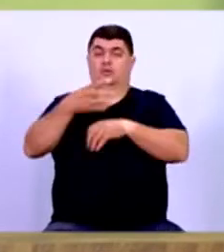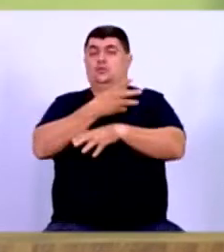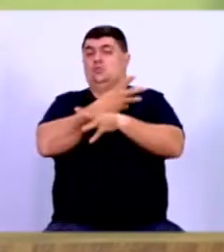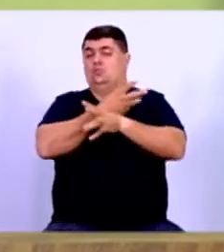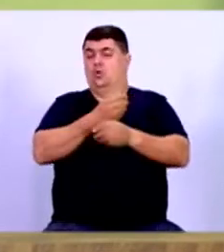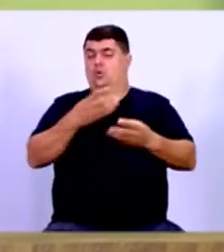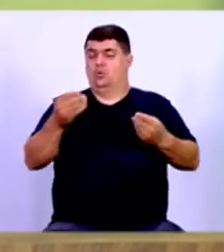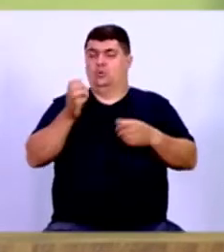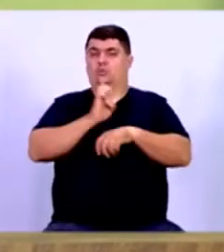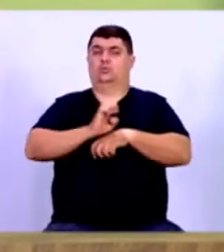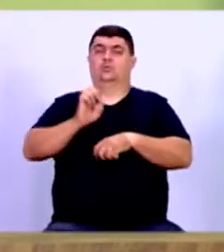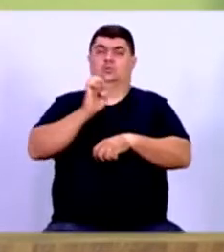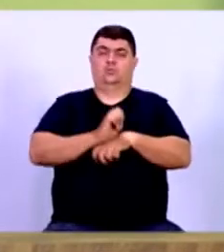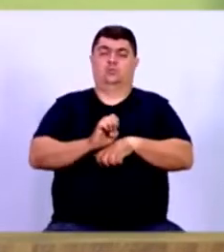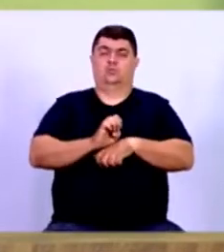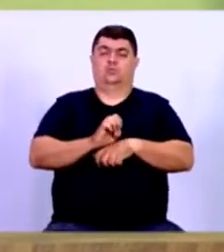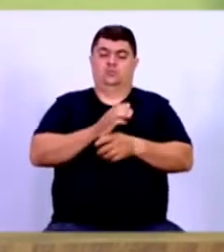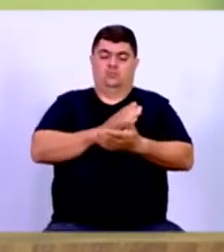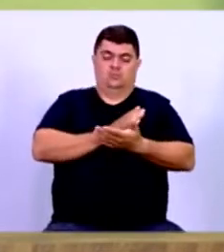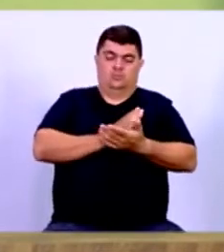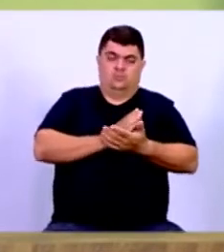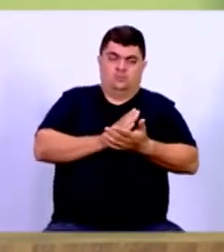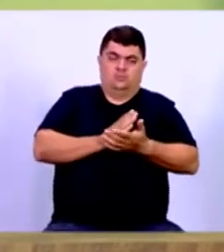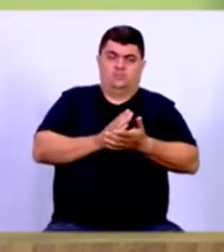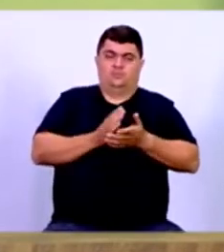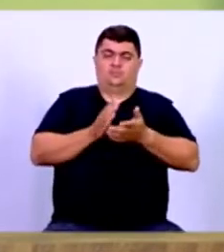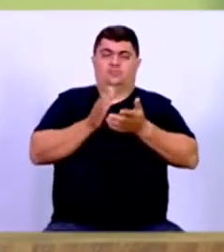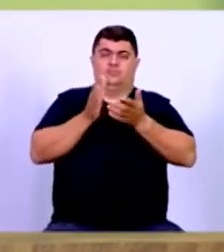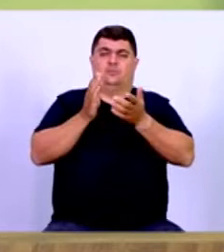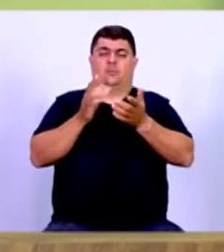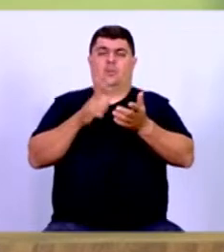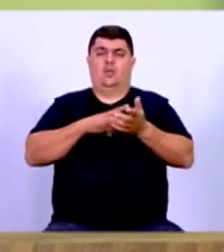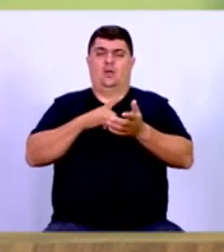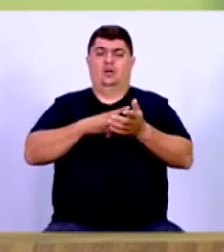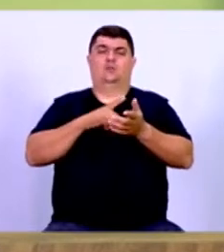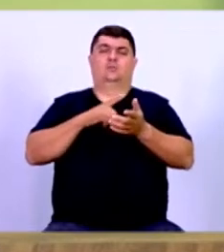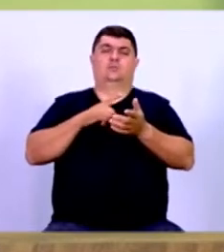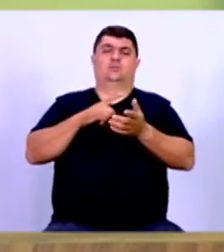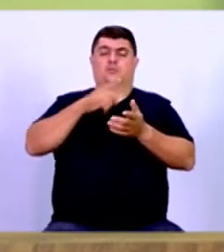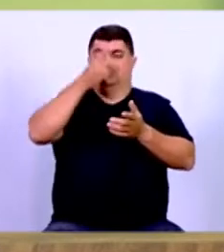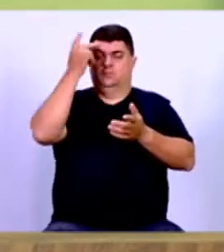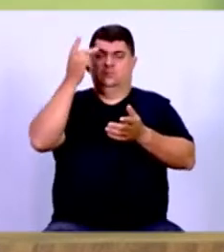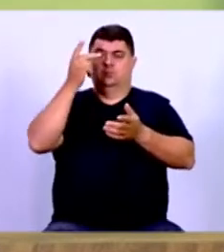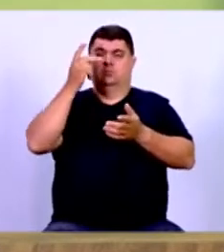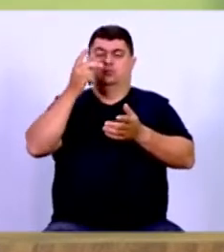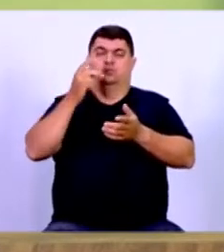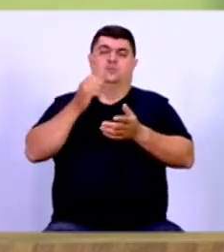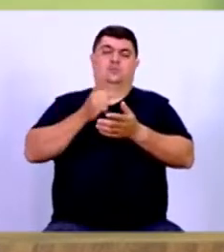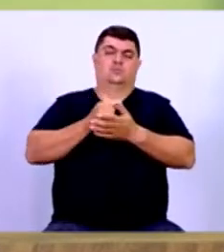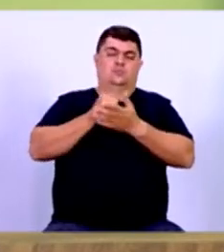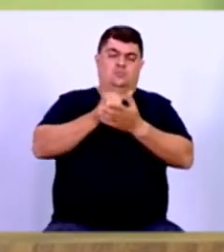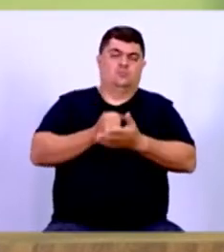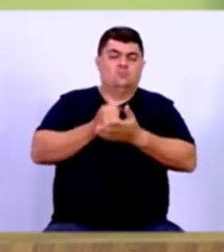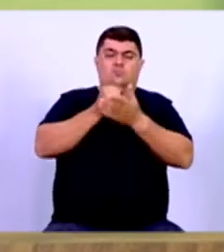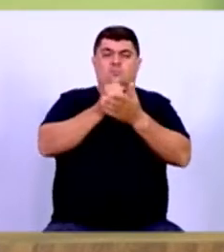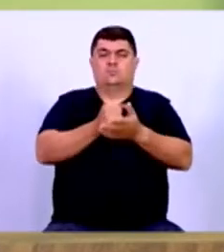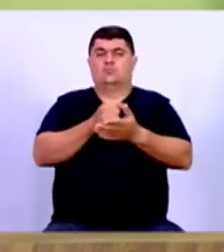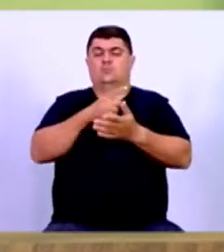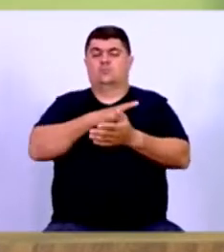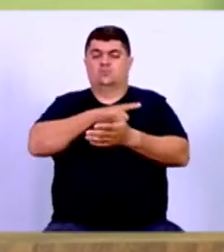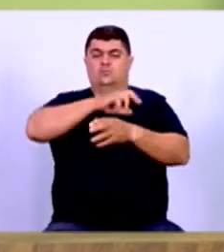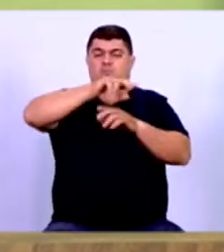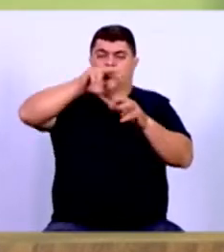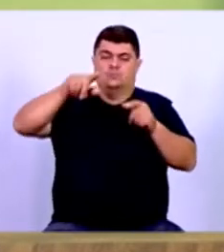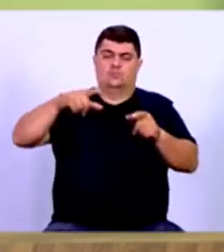no estágio, né? Tem muito suporte, tanto dos nossos chefes, tanto do órgão que